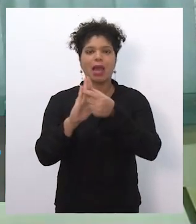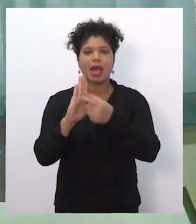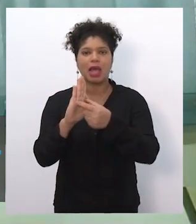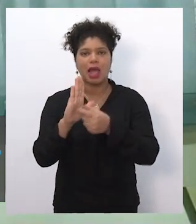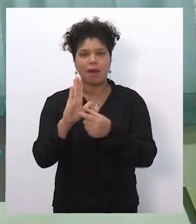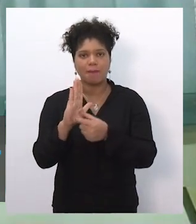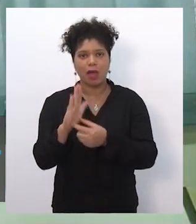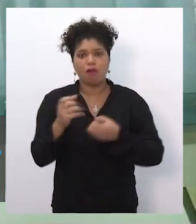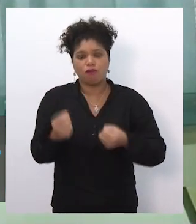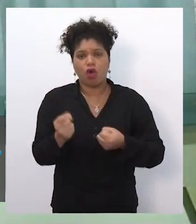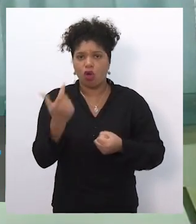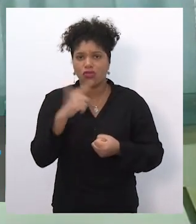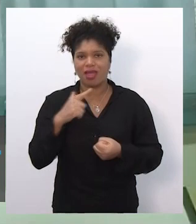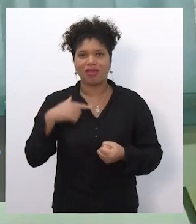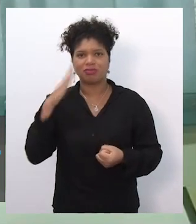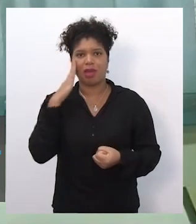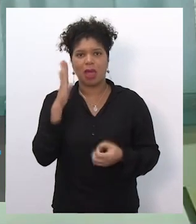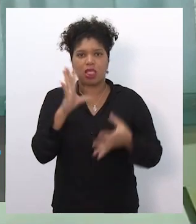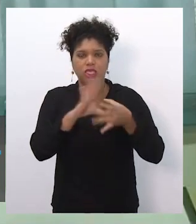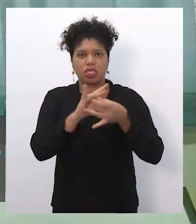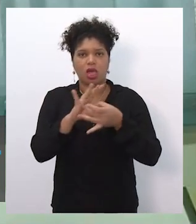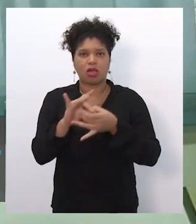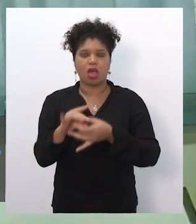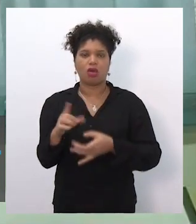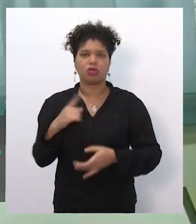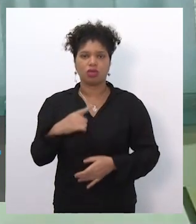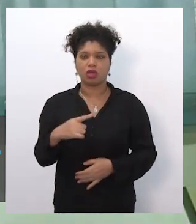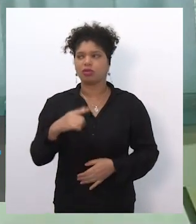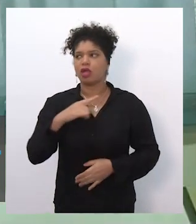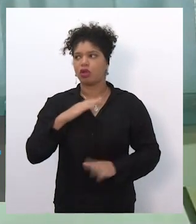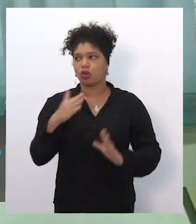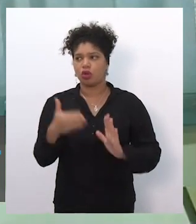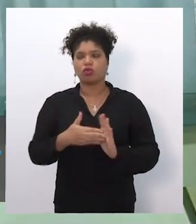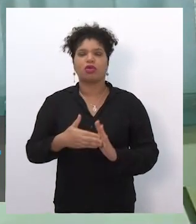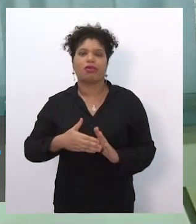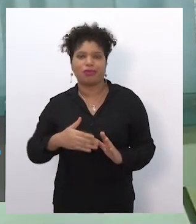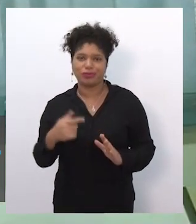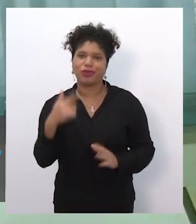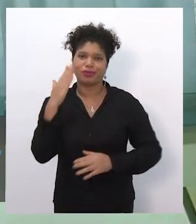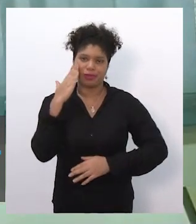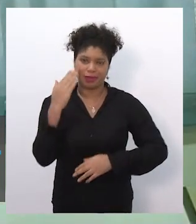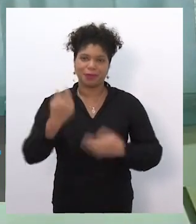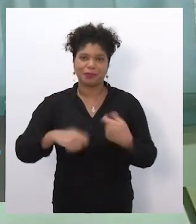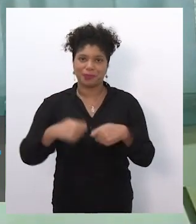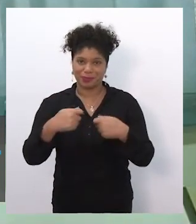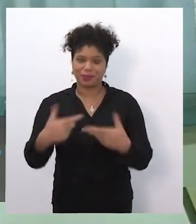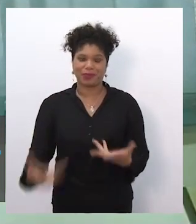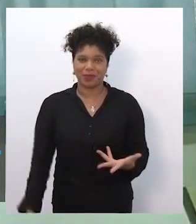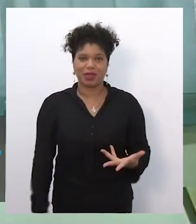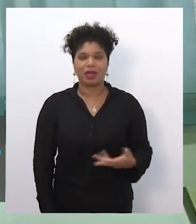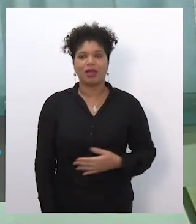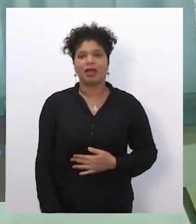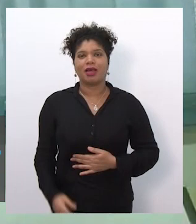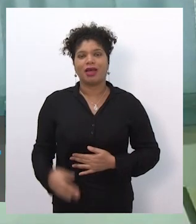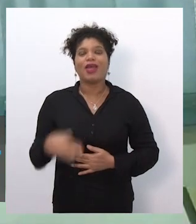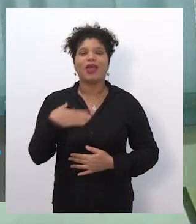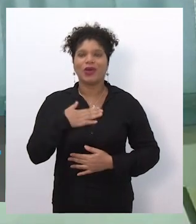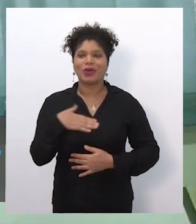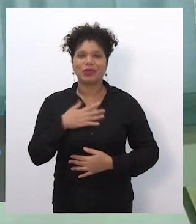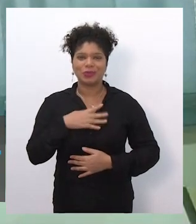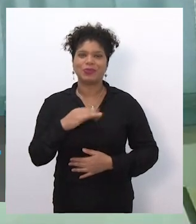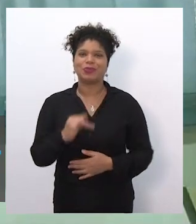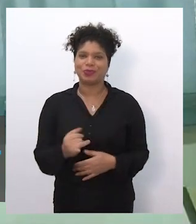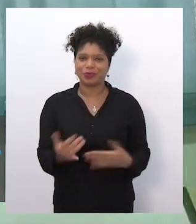é um conjunto inteiro. É aquilo que onde nós estávamos querendo chegar, né? Eu gosto de brincar assim. Você